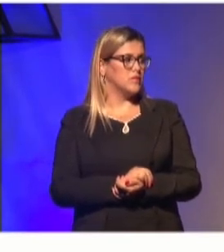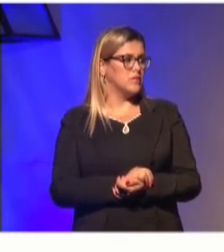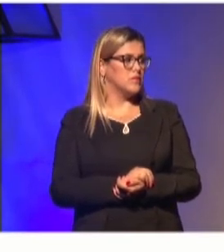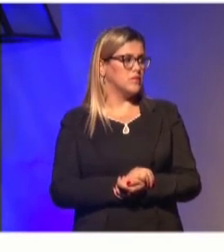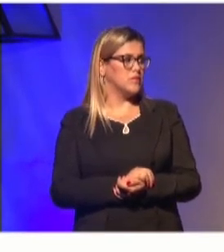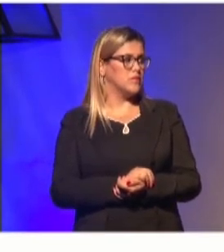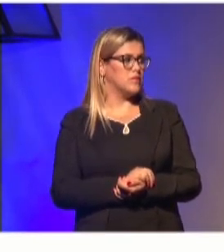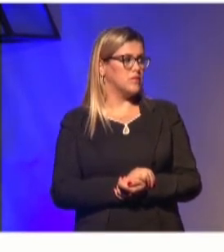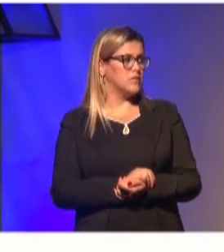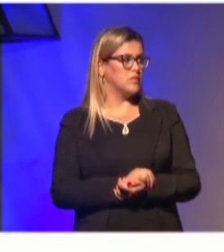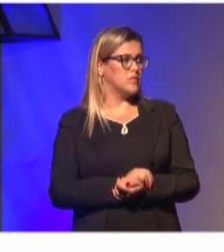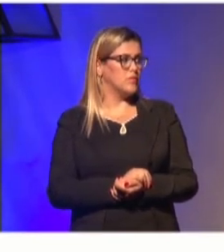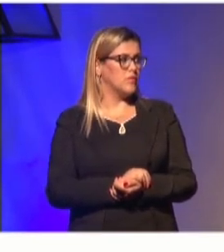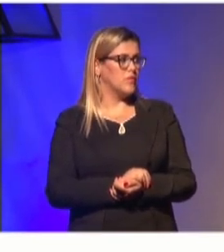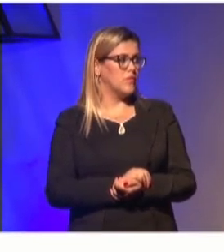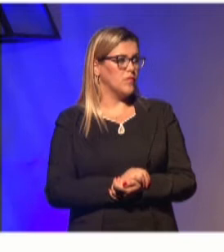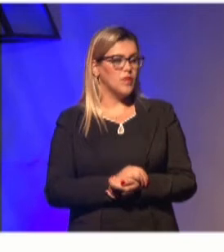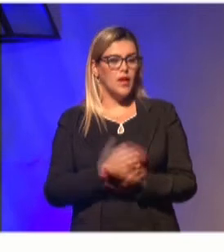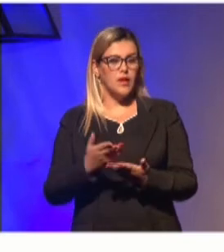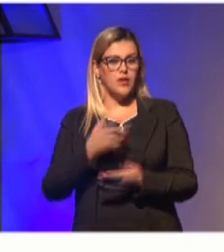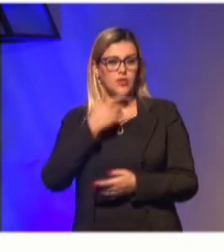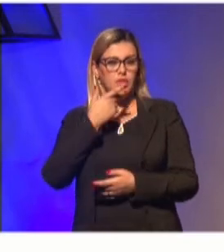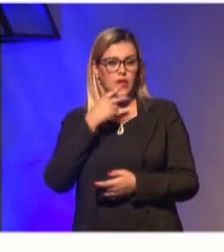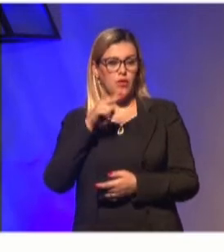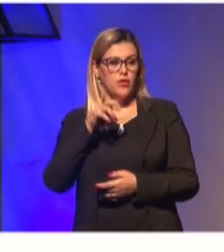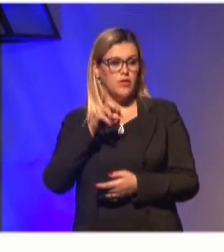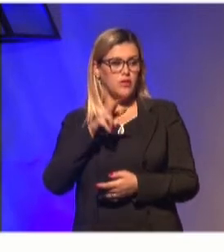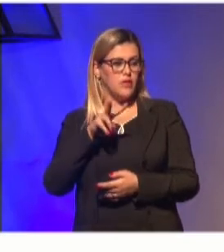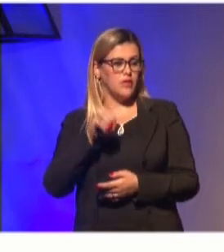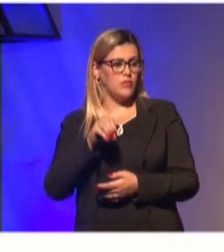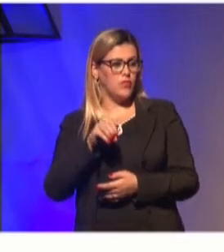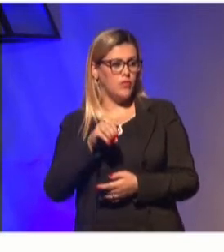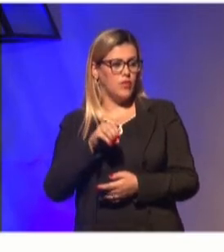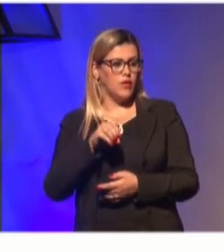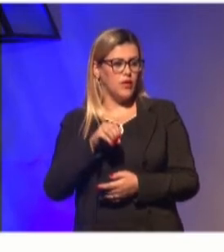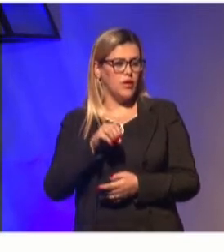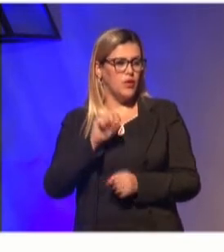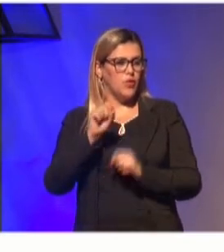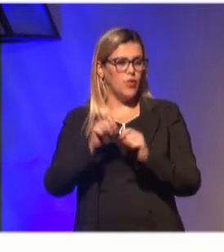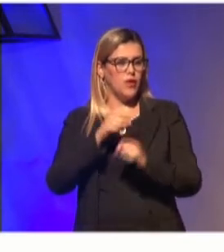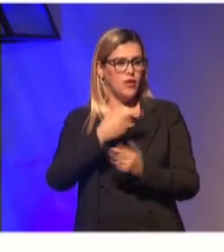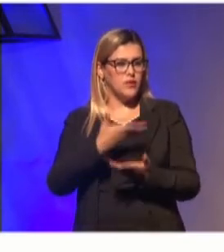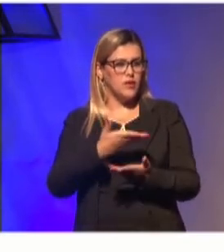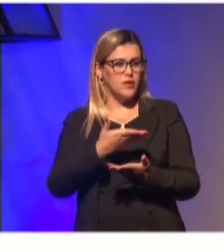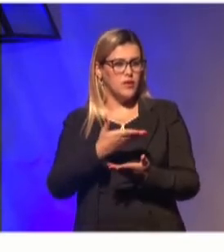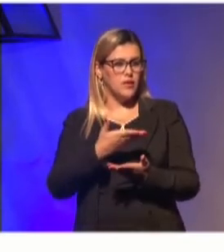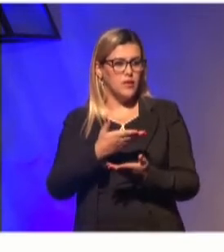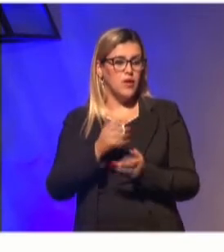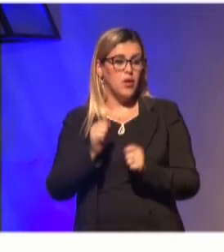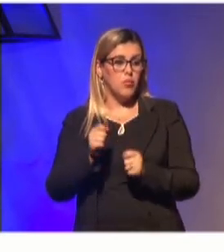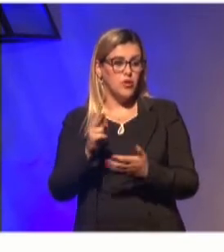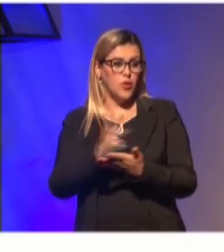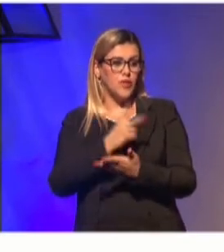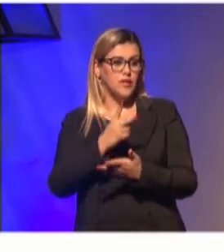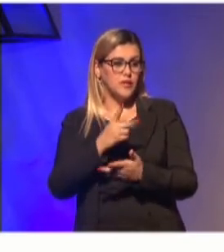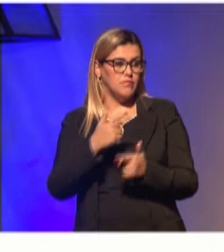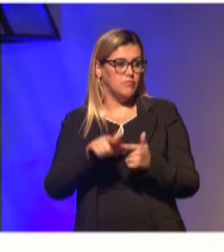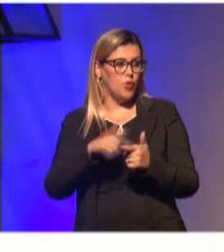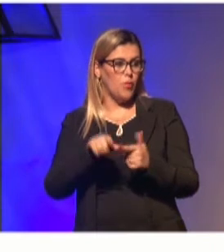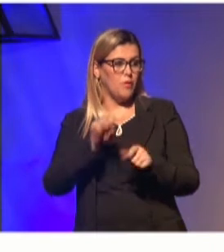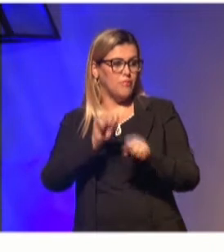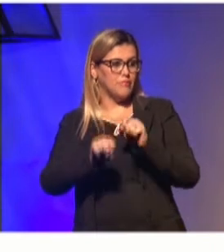Bom, entrando no nervo periférico. Então, a lesão nervosa periférica, ela pode ocorrer de causas traumáticas